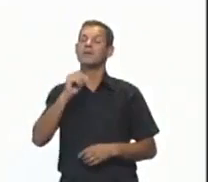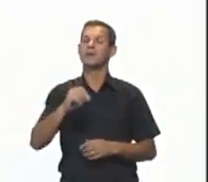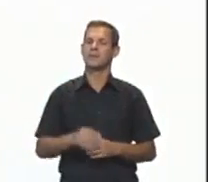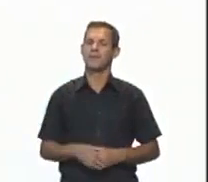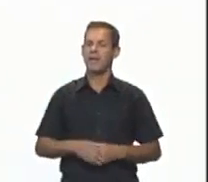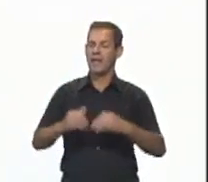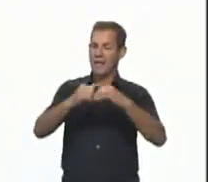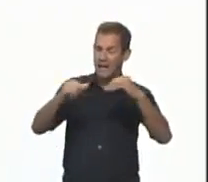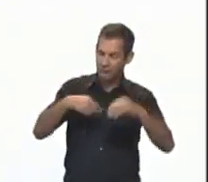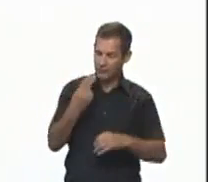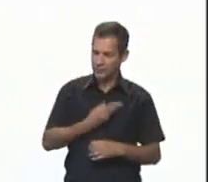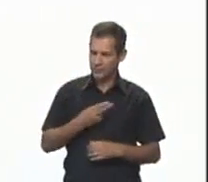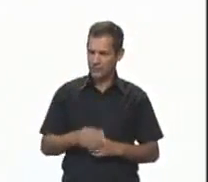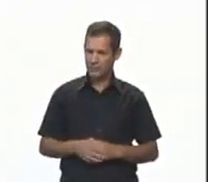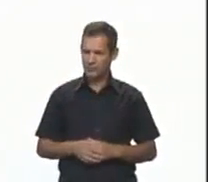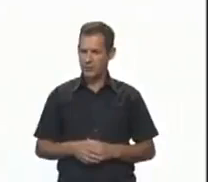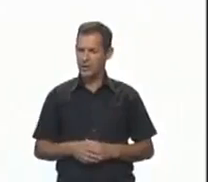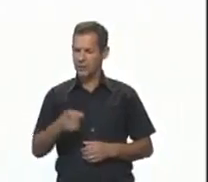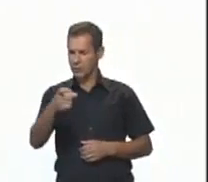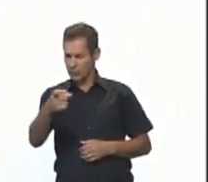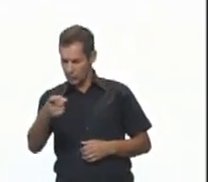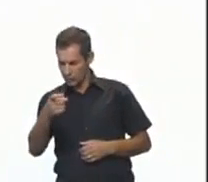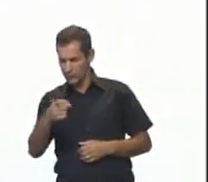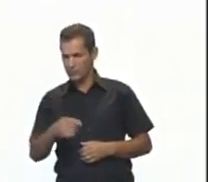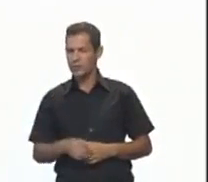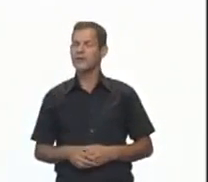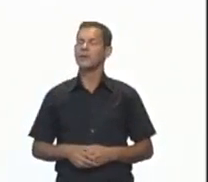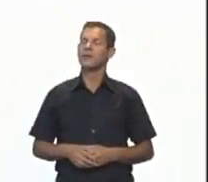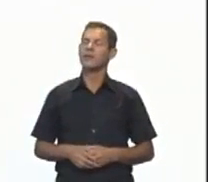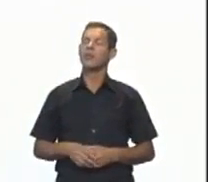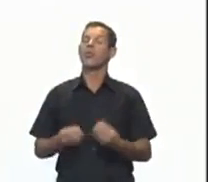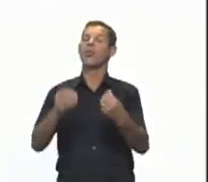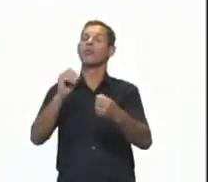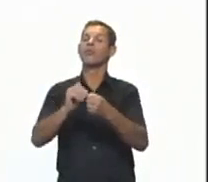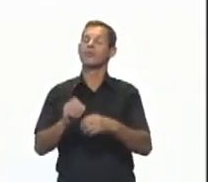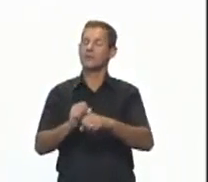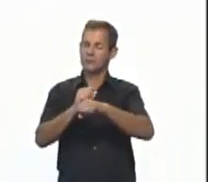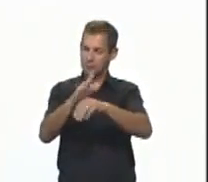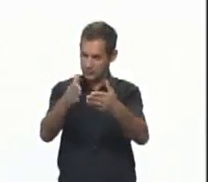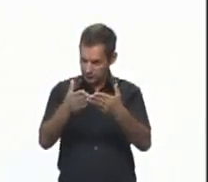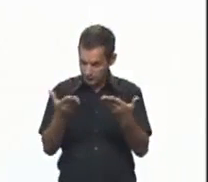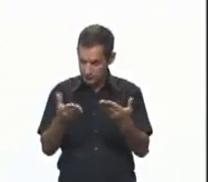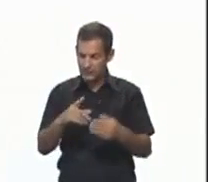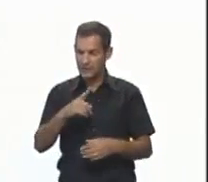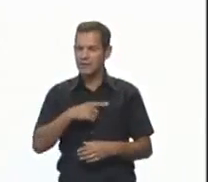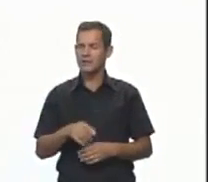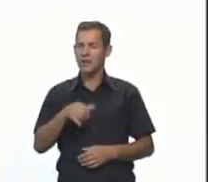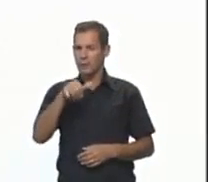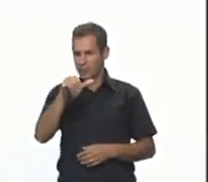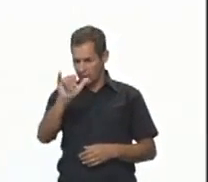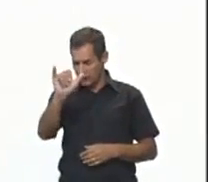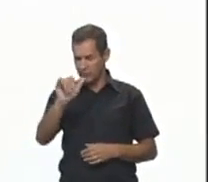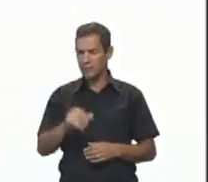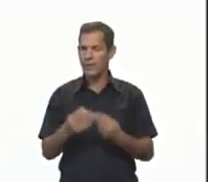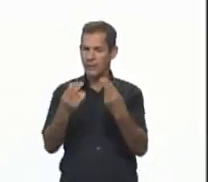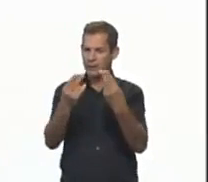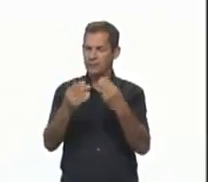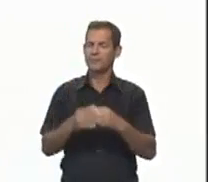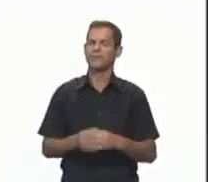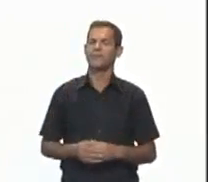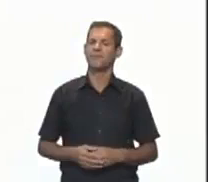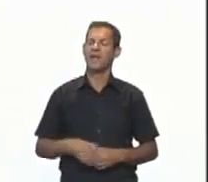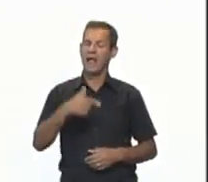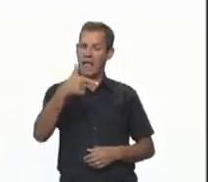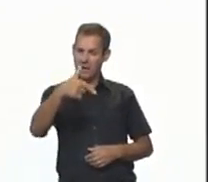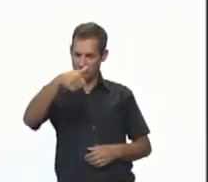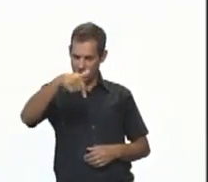que isolar o x ali no caso. Então, vamos fazer isso aqui no quadro branco. A gente tem que y é igual